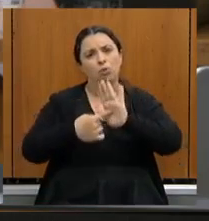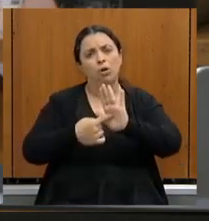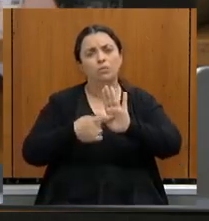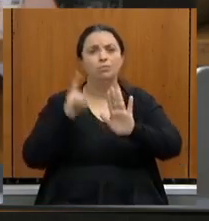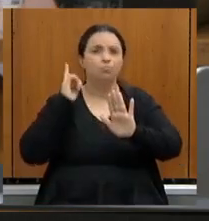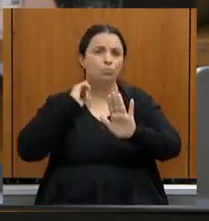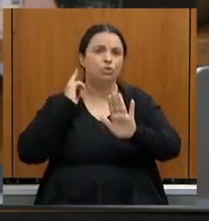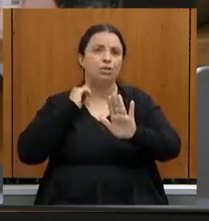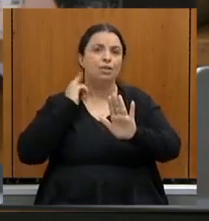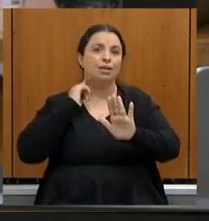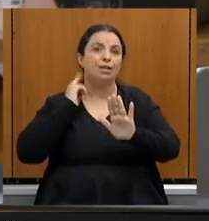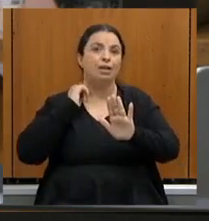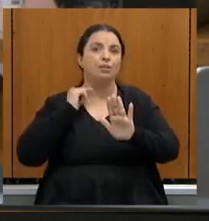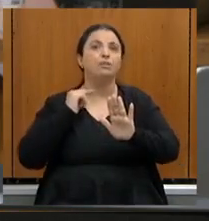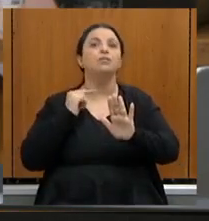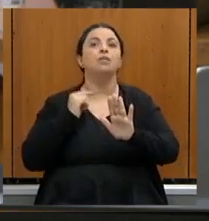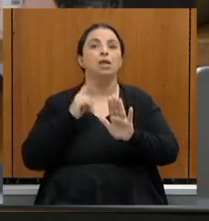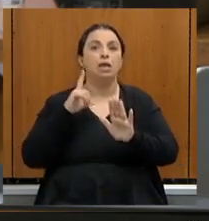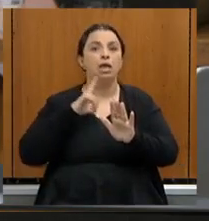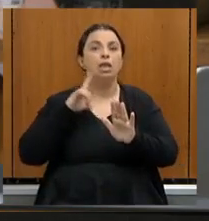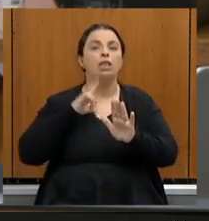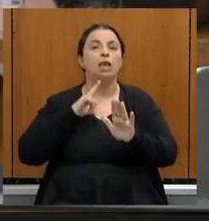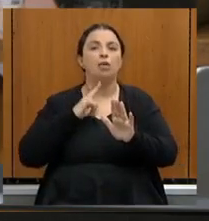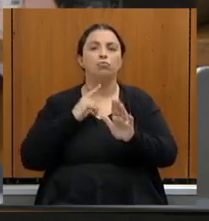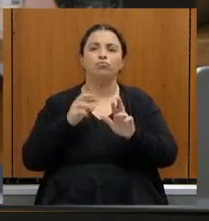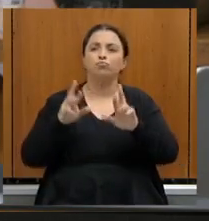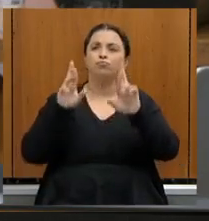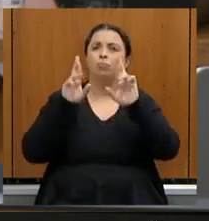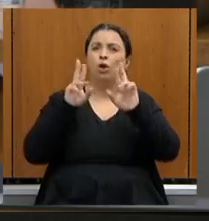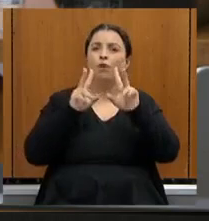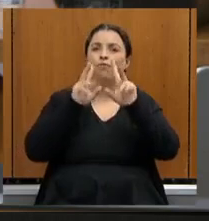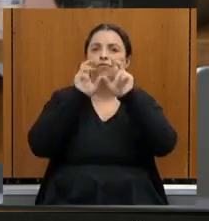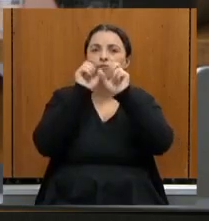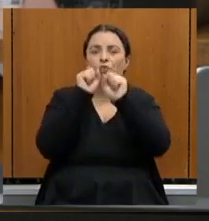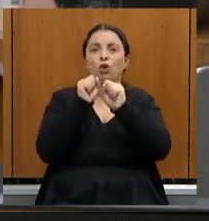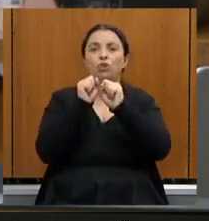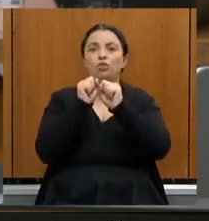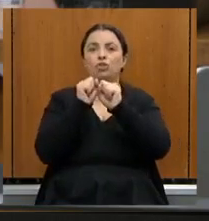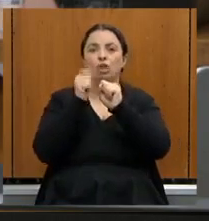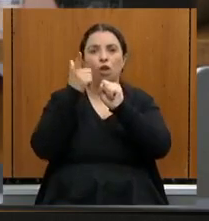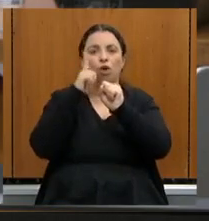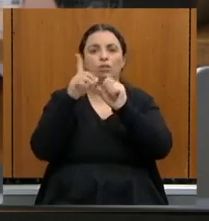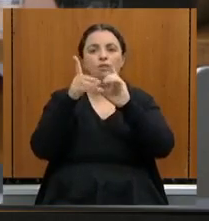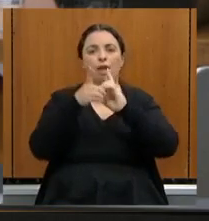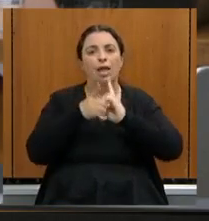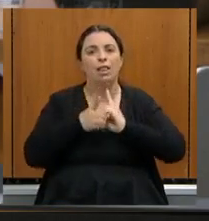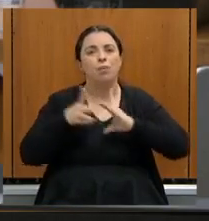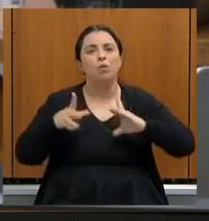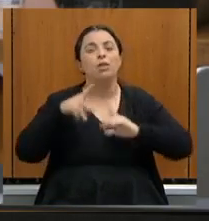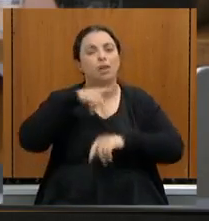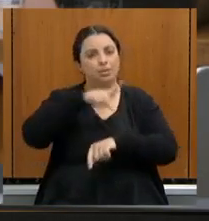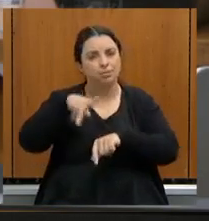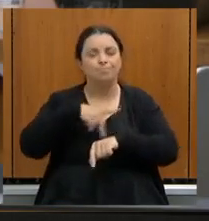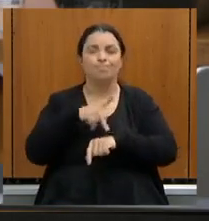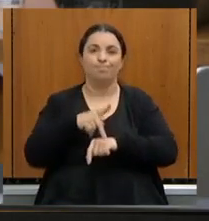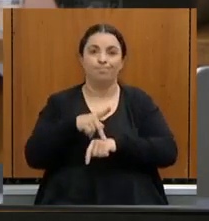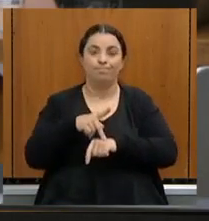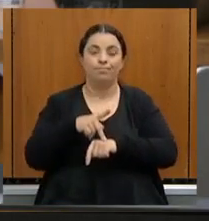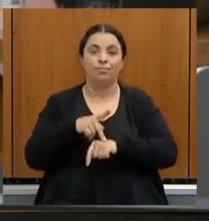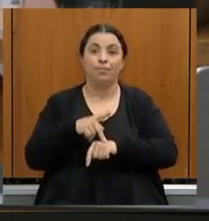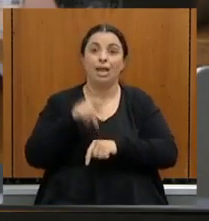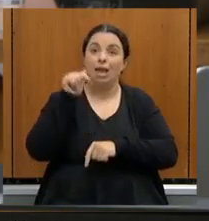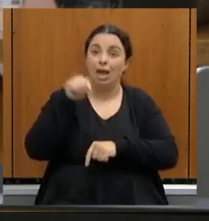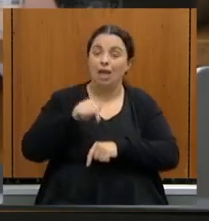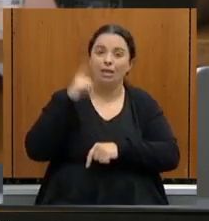paradigmática para os rumos da democracia do país é por essa terra e às vésperas dos